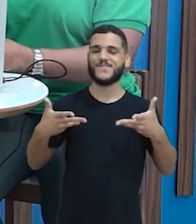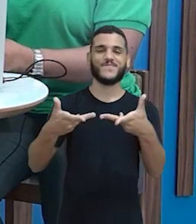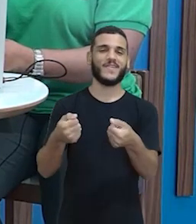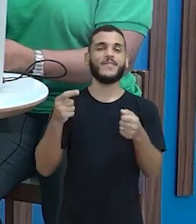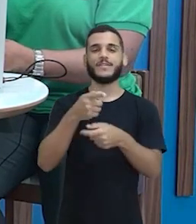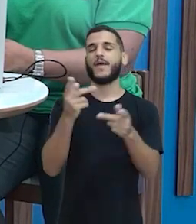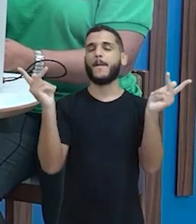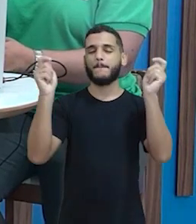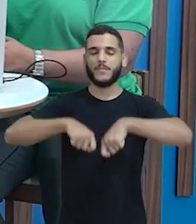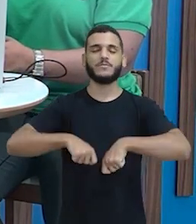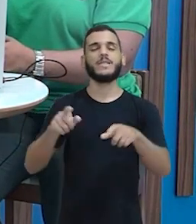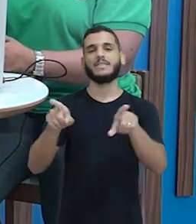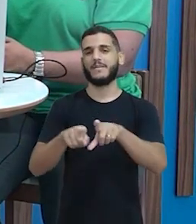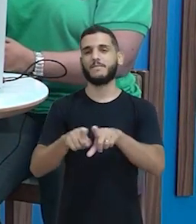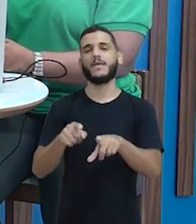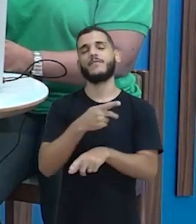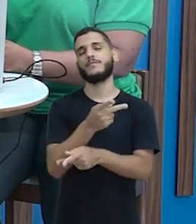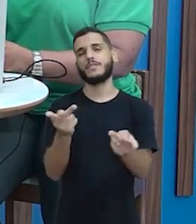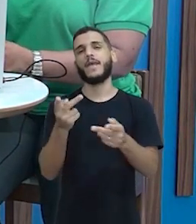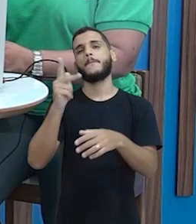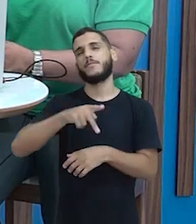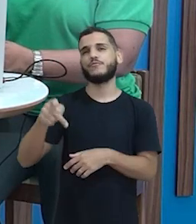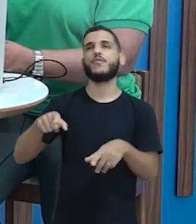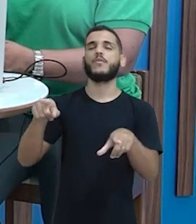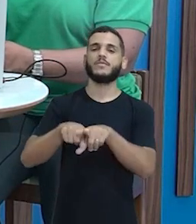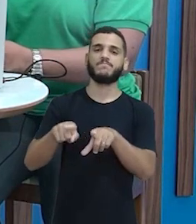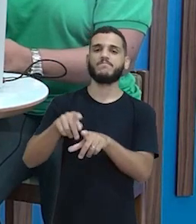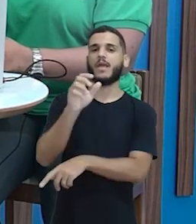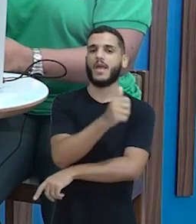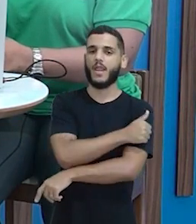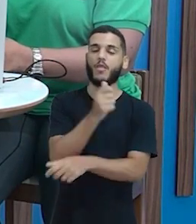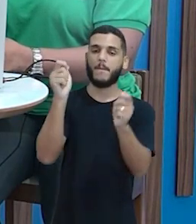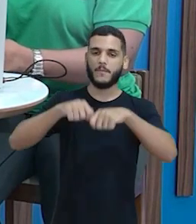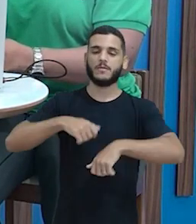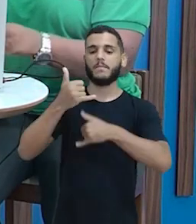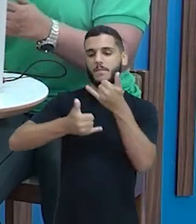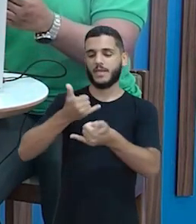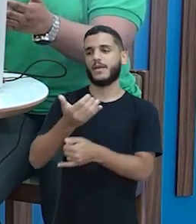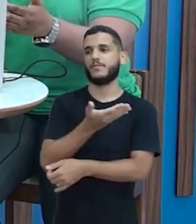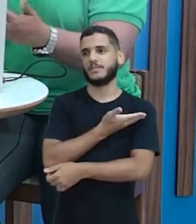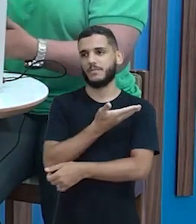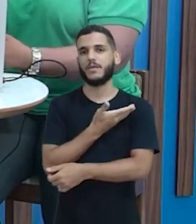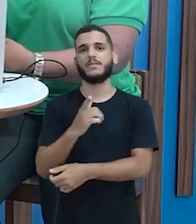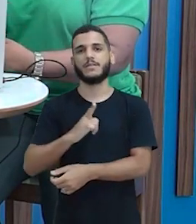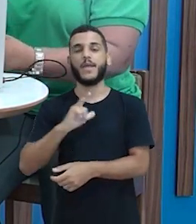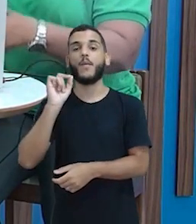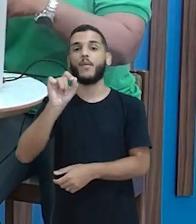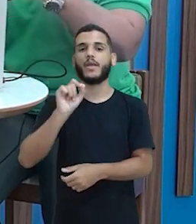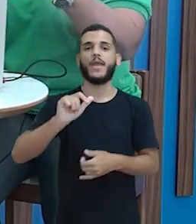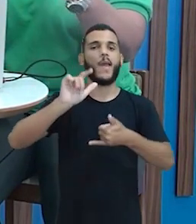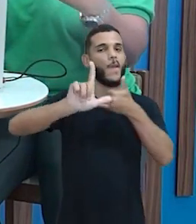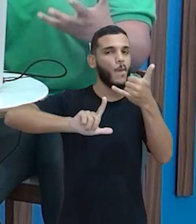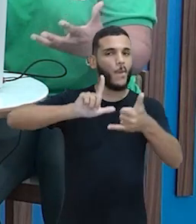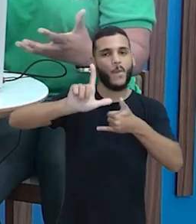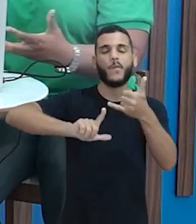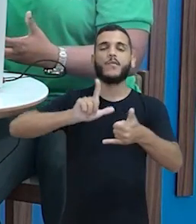pode fazer você que é professor Ou você quer aluno pode também jogar com seus colegas não é isso é verdade para matemática que deixa